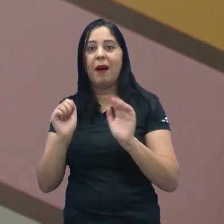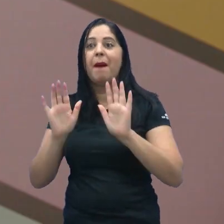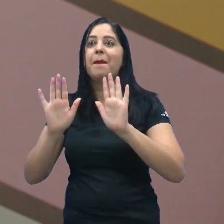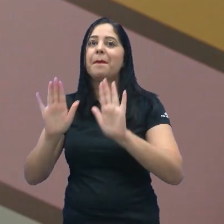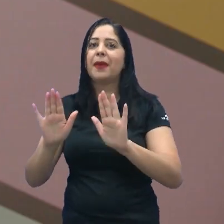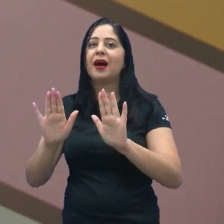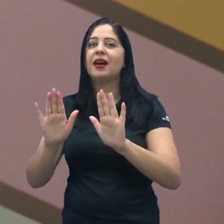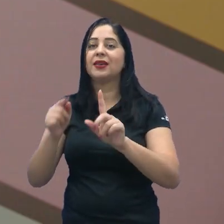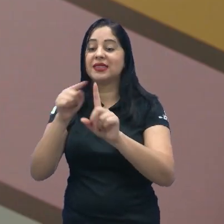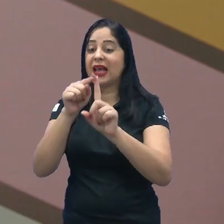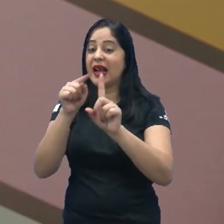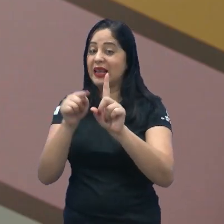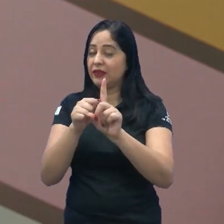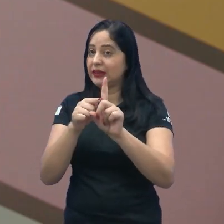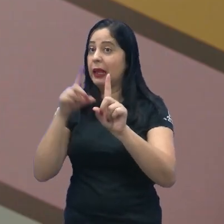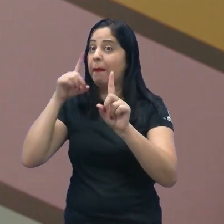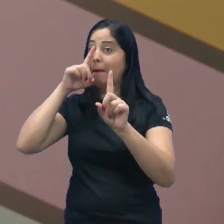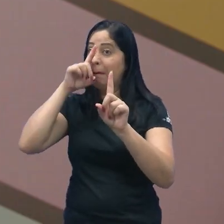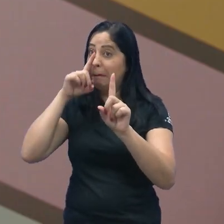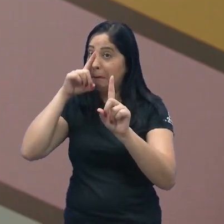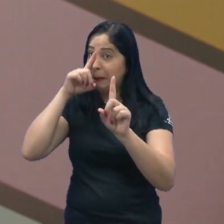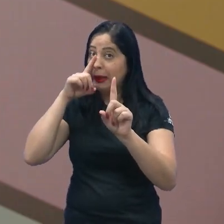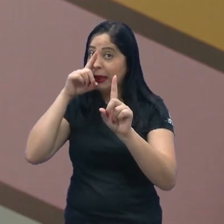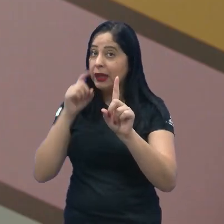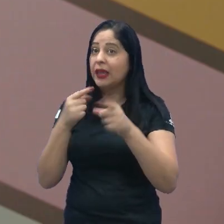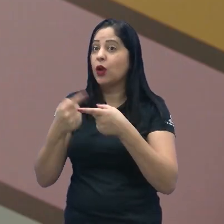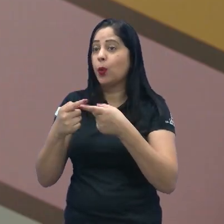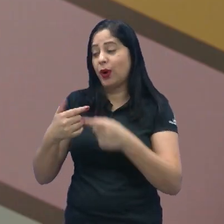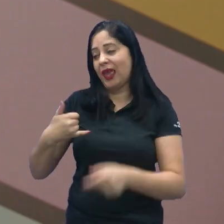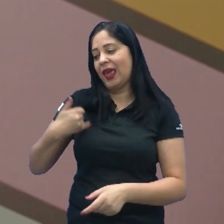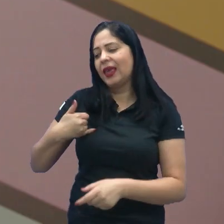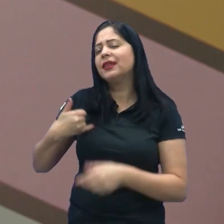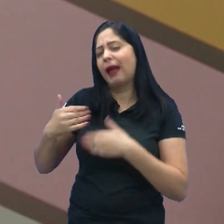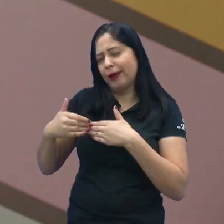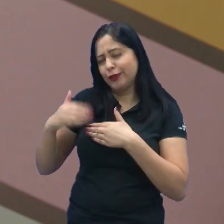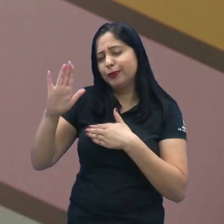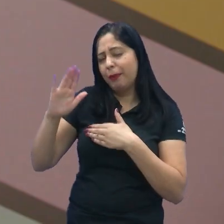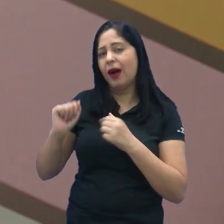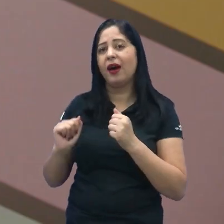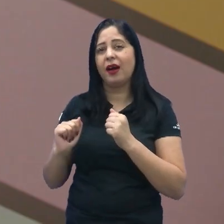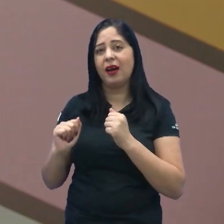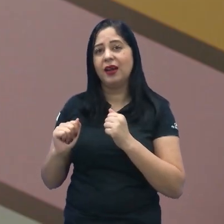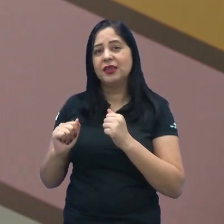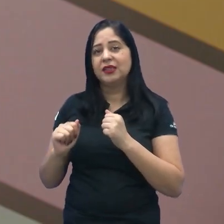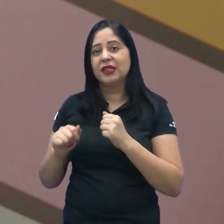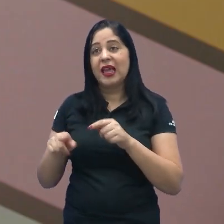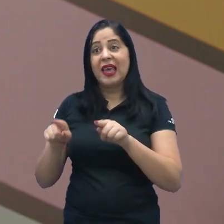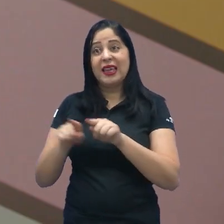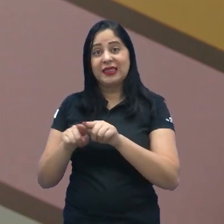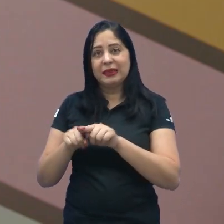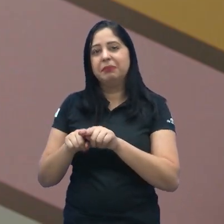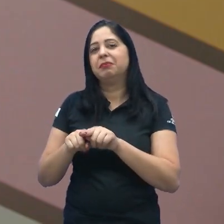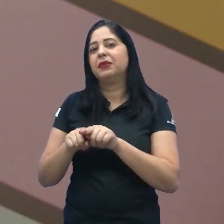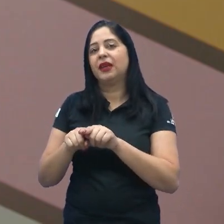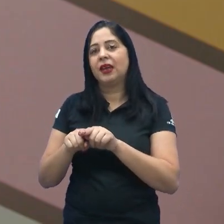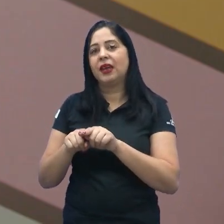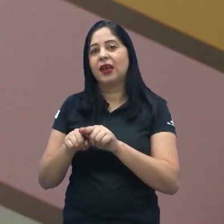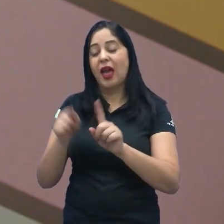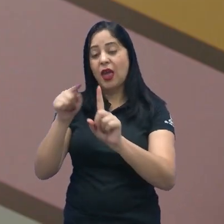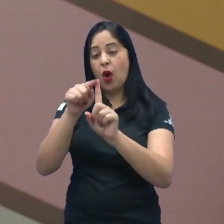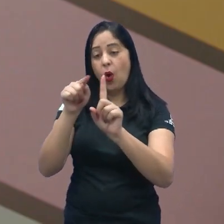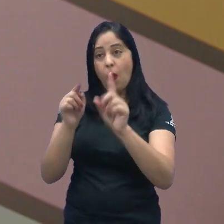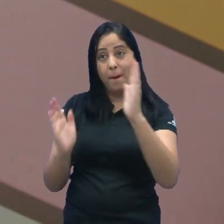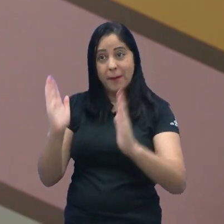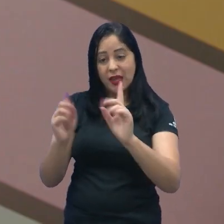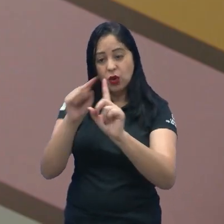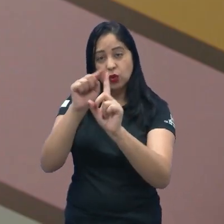uma gestação de risco, né, por conta da idade, por conta das dificuldades anteriores. Então, eu passei uma gestação